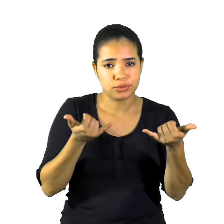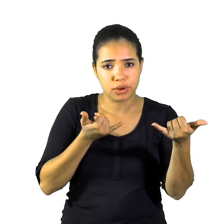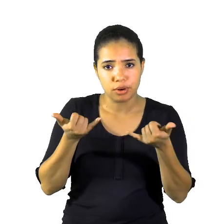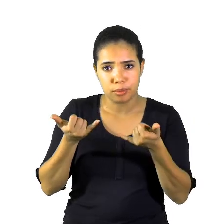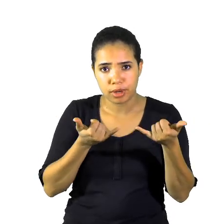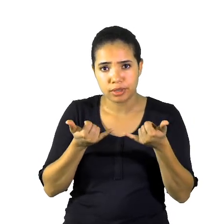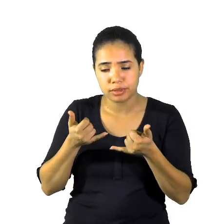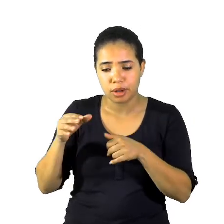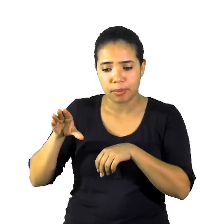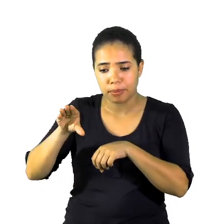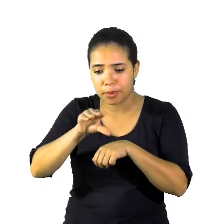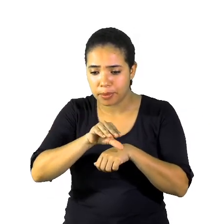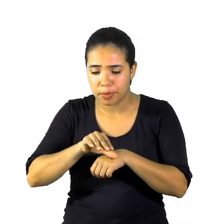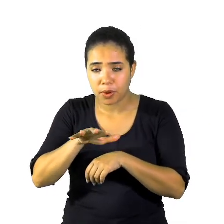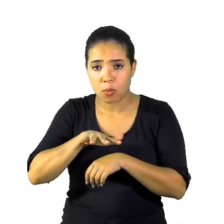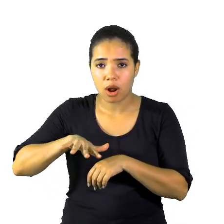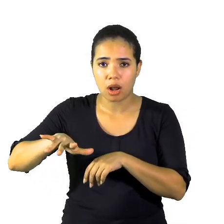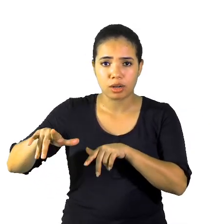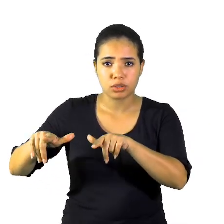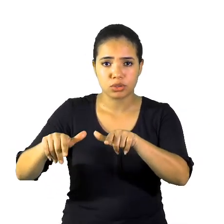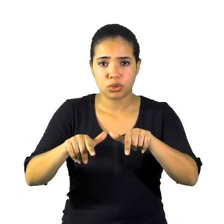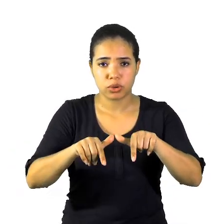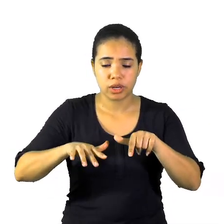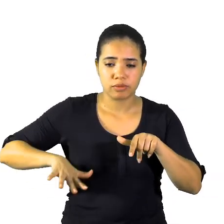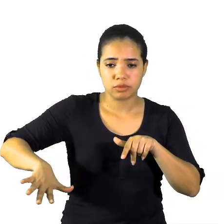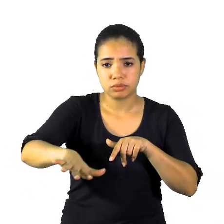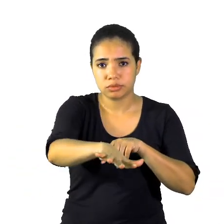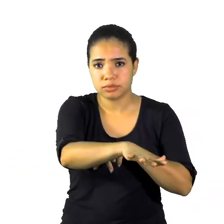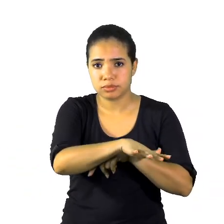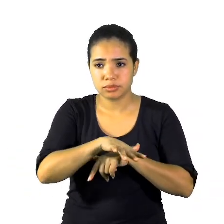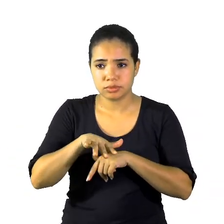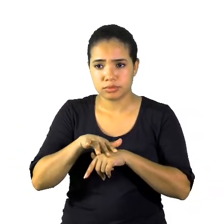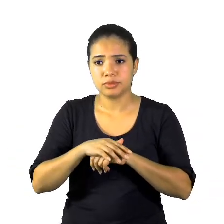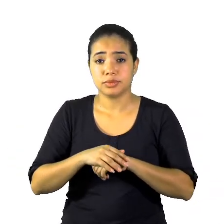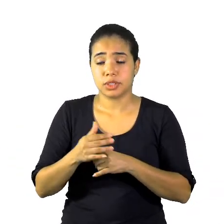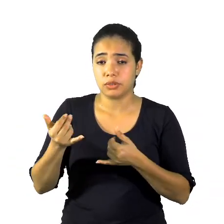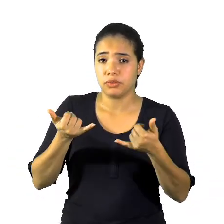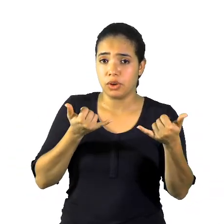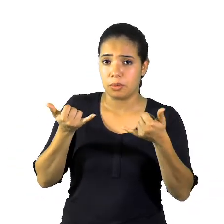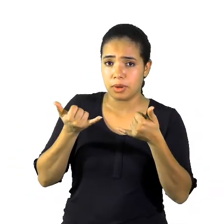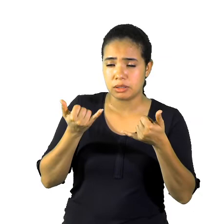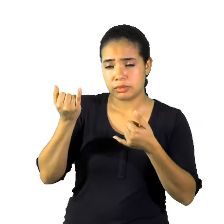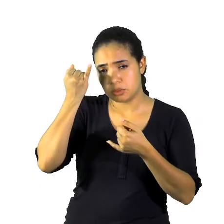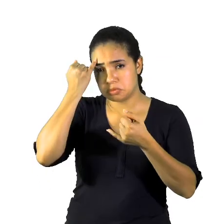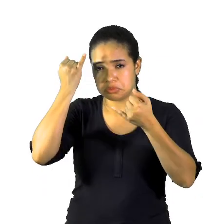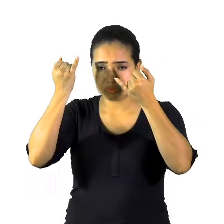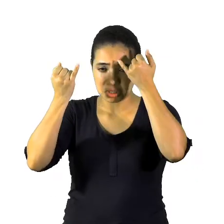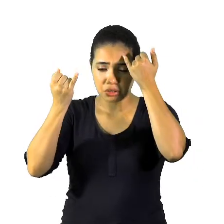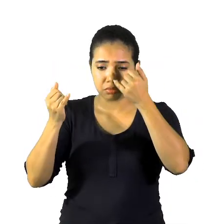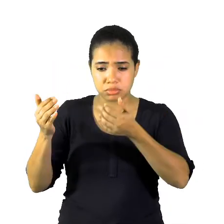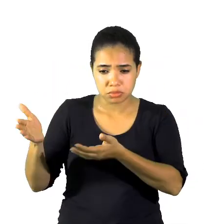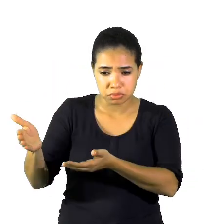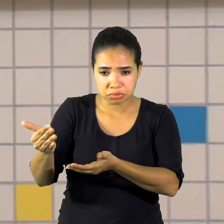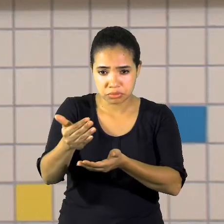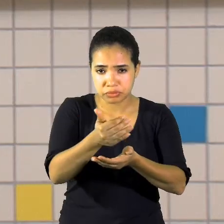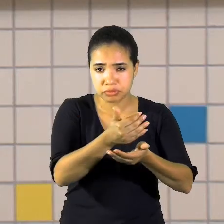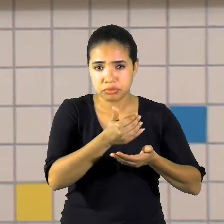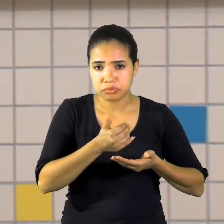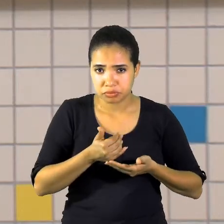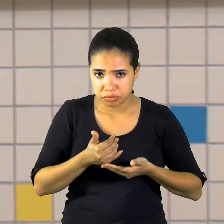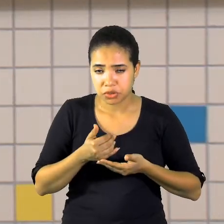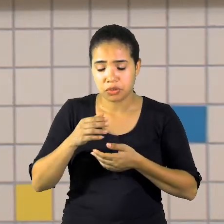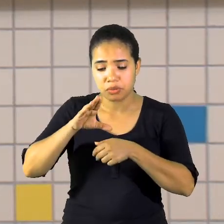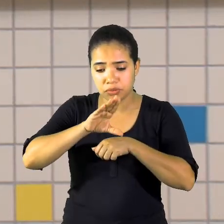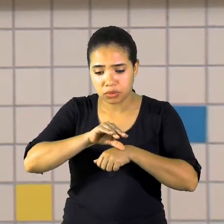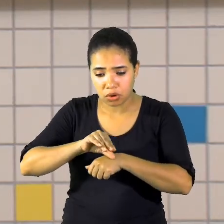sobre uma dada área do espaço geográfico, ou seja, esse conjunto de informações, essas ideias que são retiradas, essas